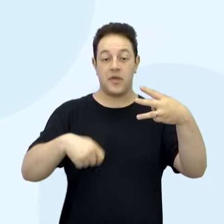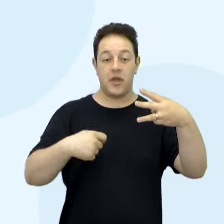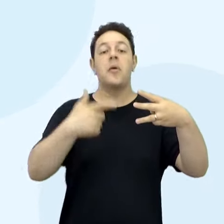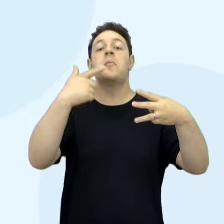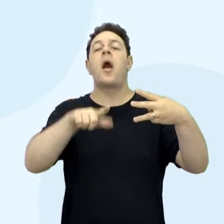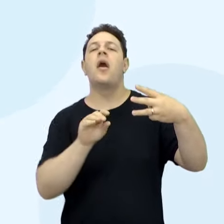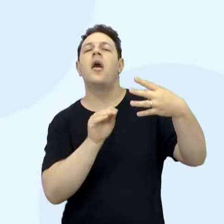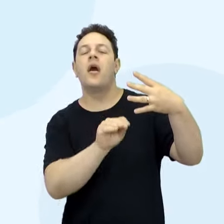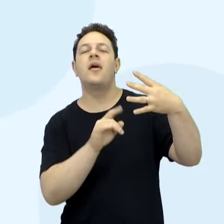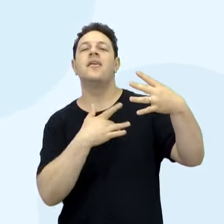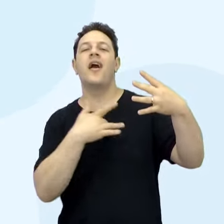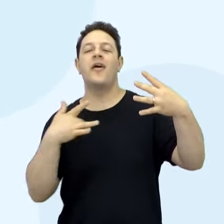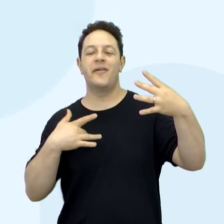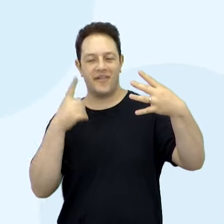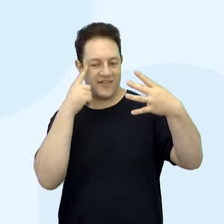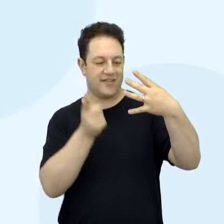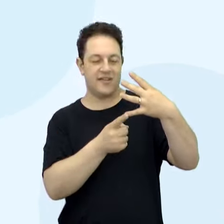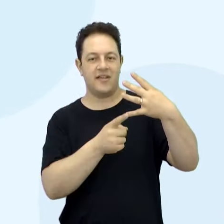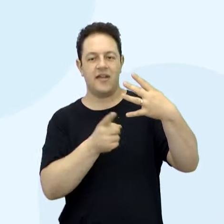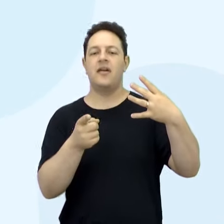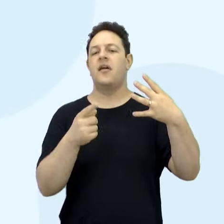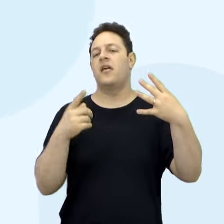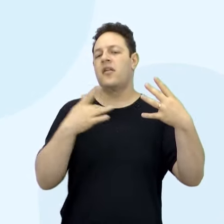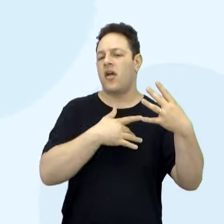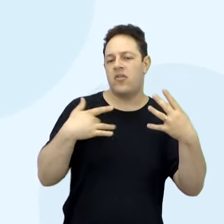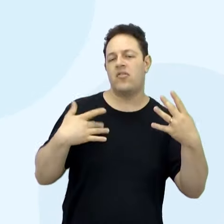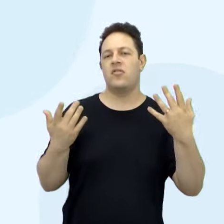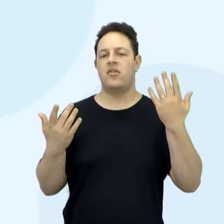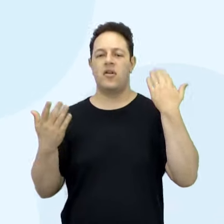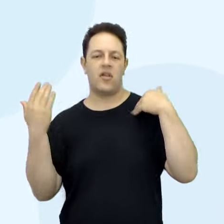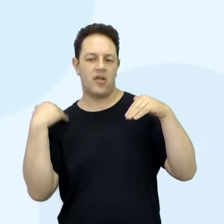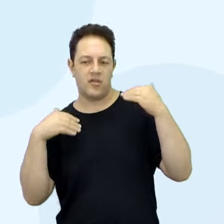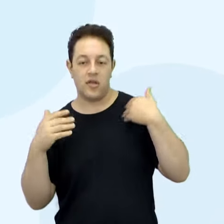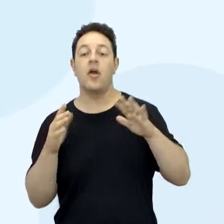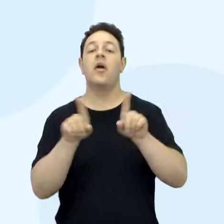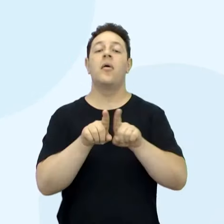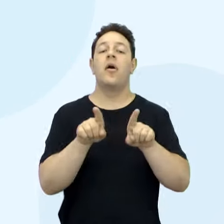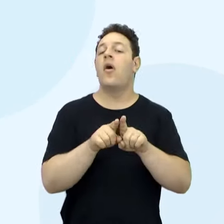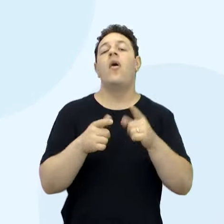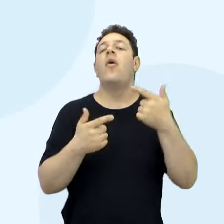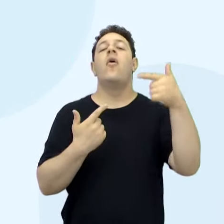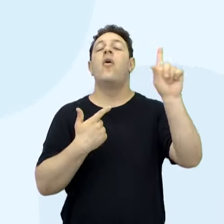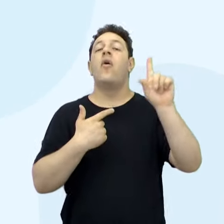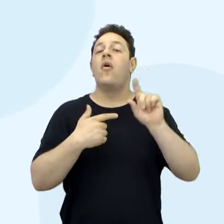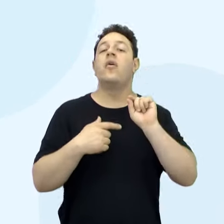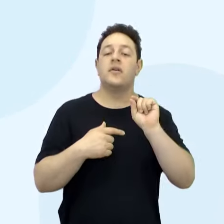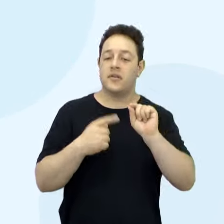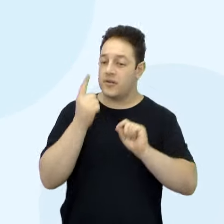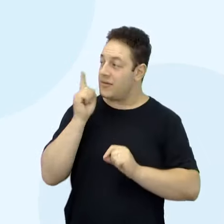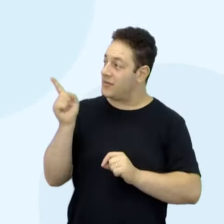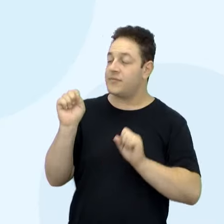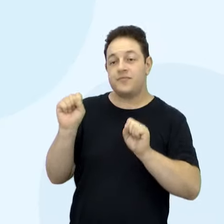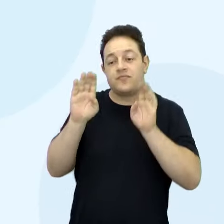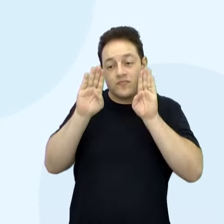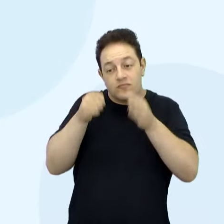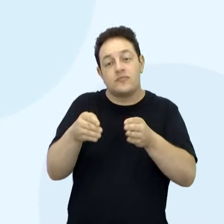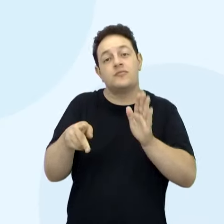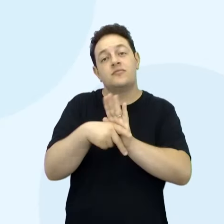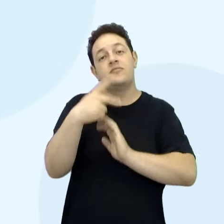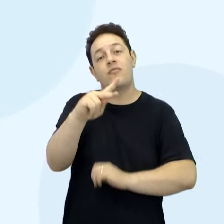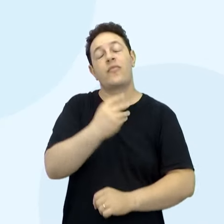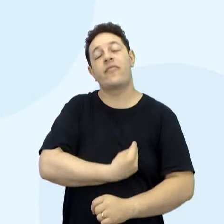saúde, né, saúde e lazer, ou podemos ter algo mais específico de nossa vivência.